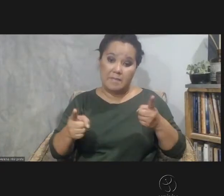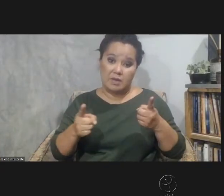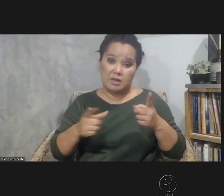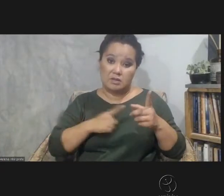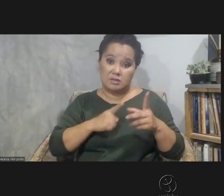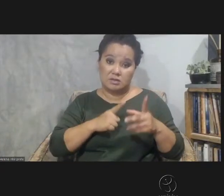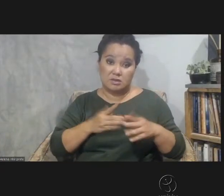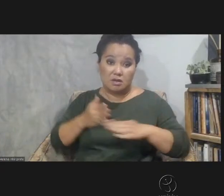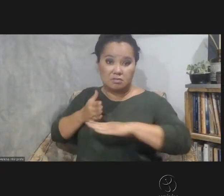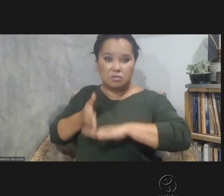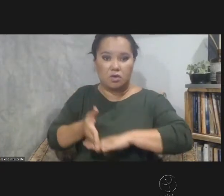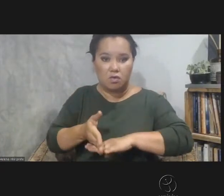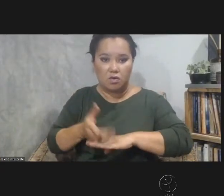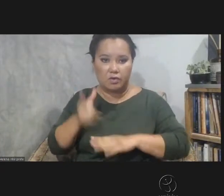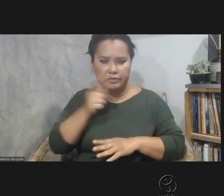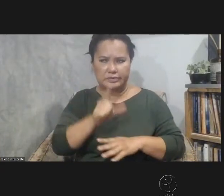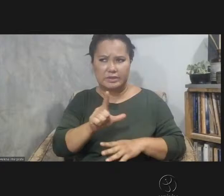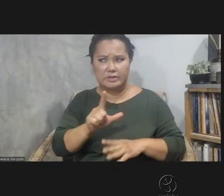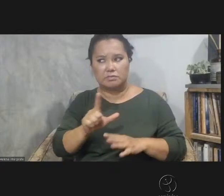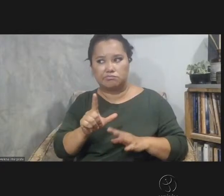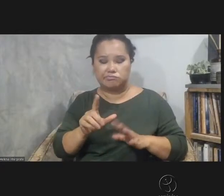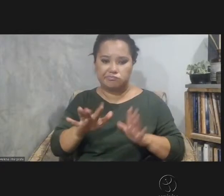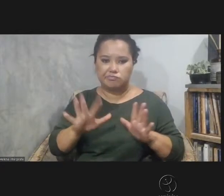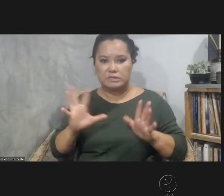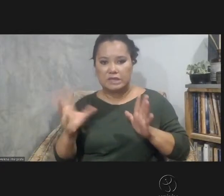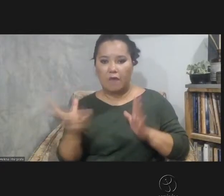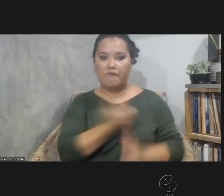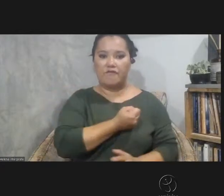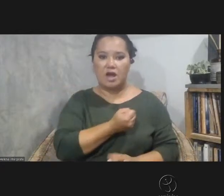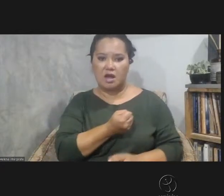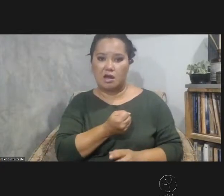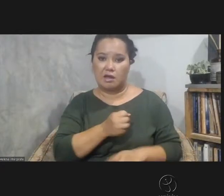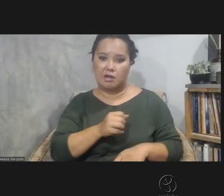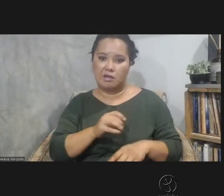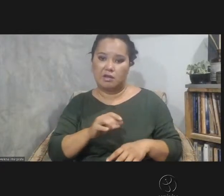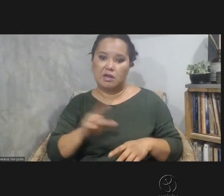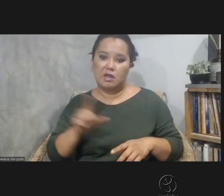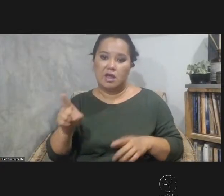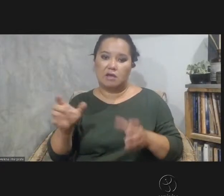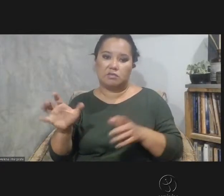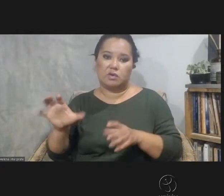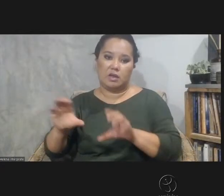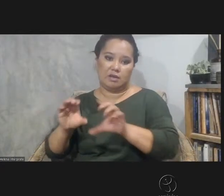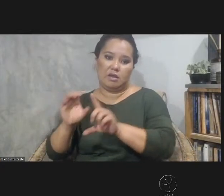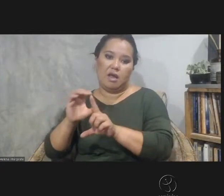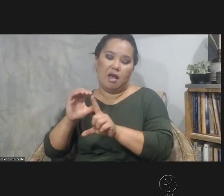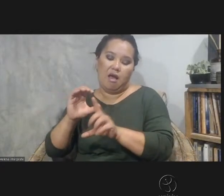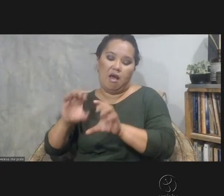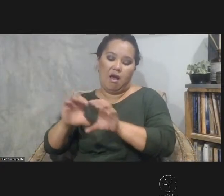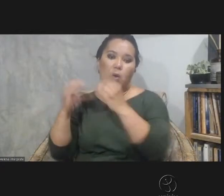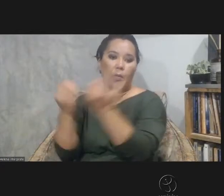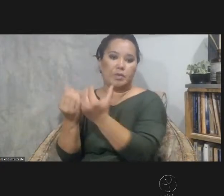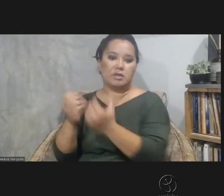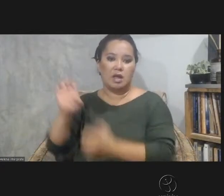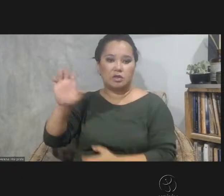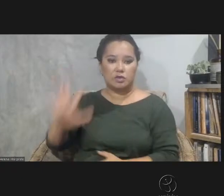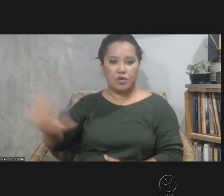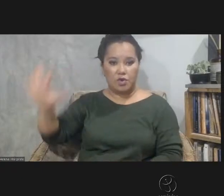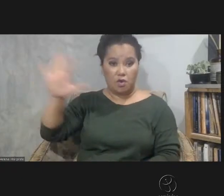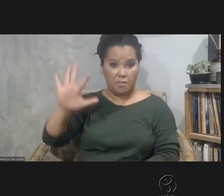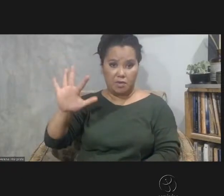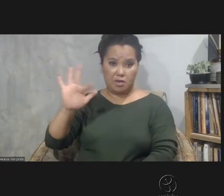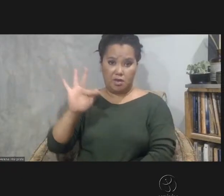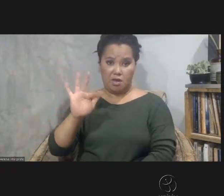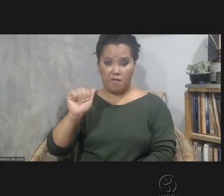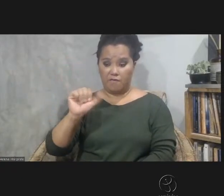europeia. O mérito que o fascismo conquistou para si viverá eternamente